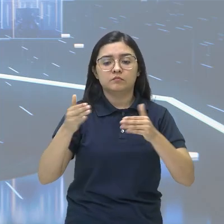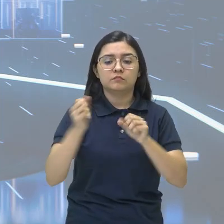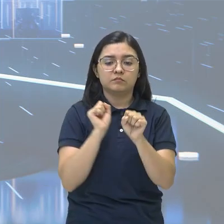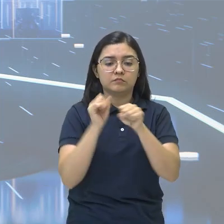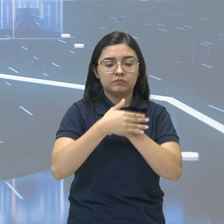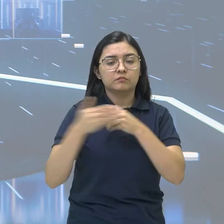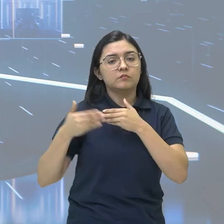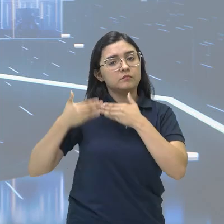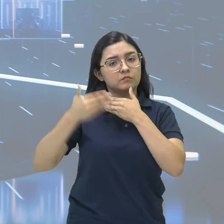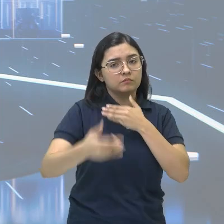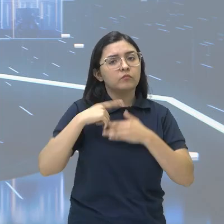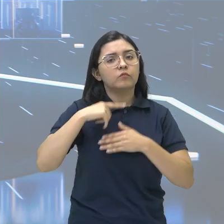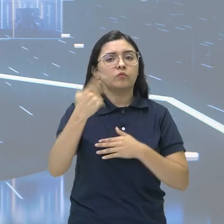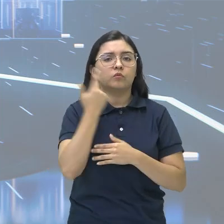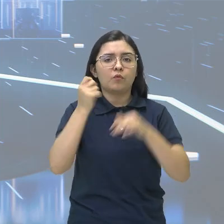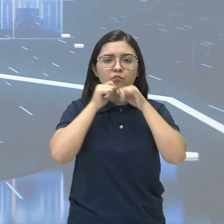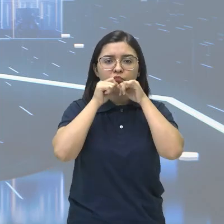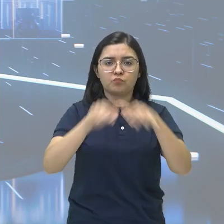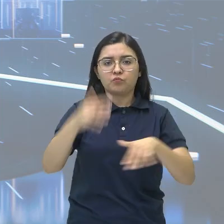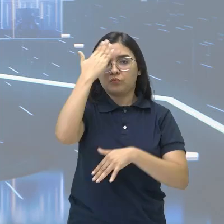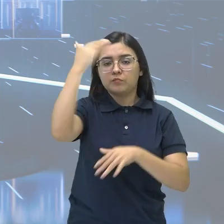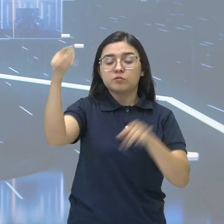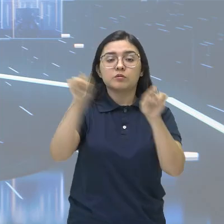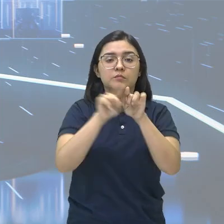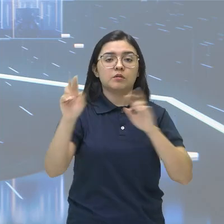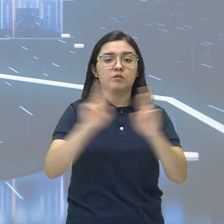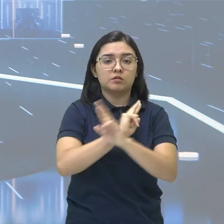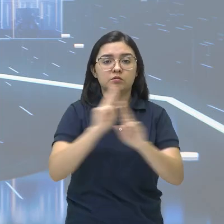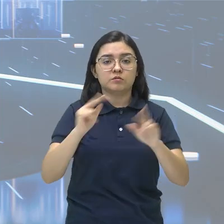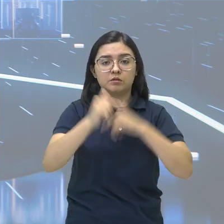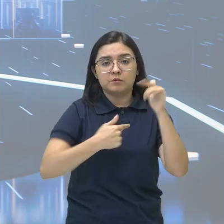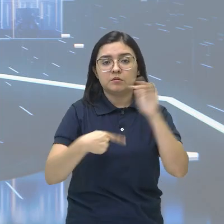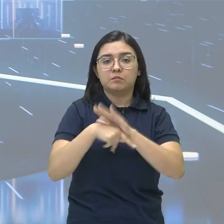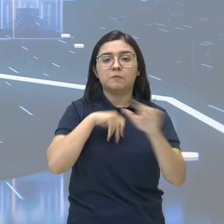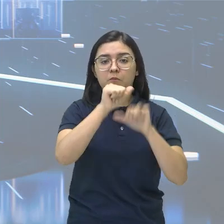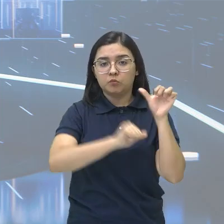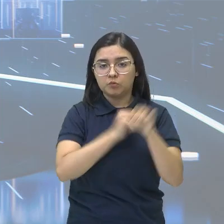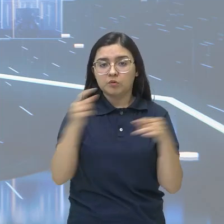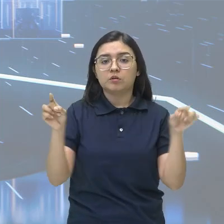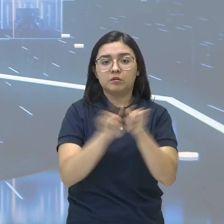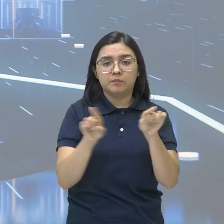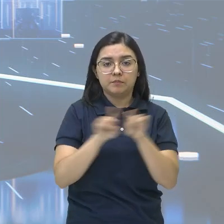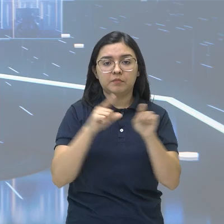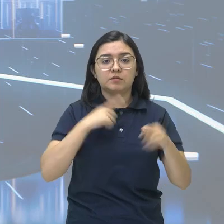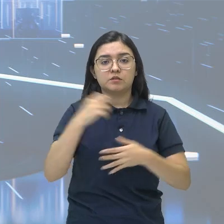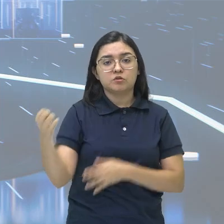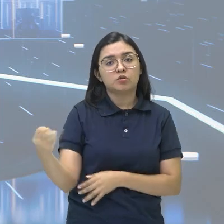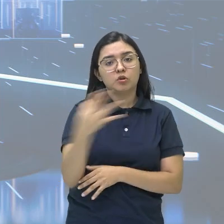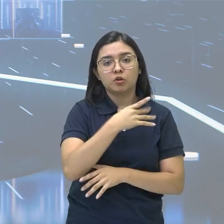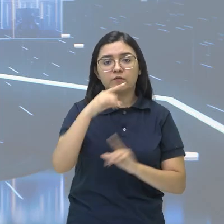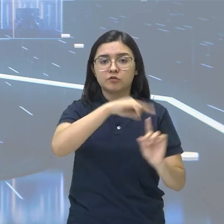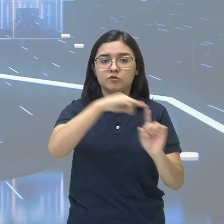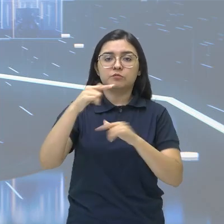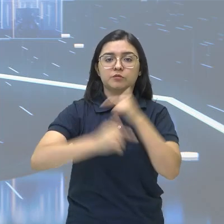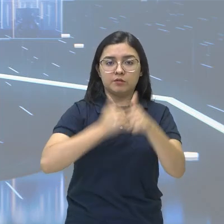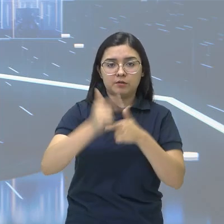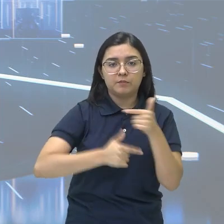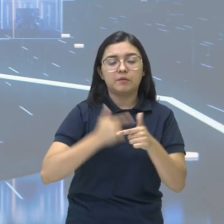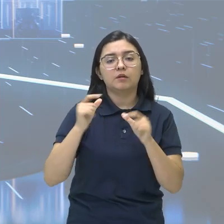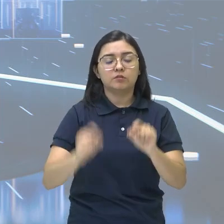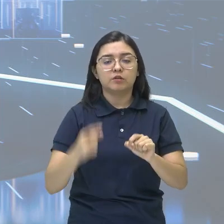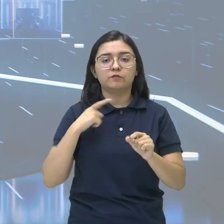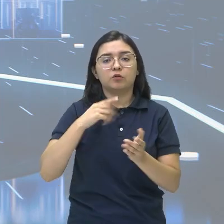né? Pós-pandemia, mudou as relações de trabalho aí. Então, essas novas formas de trabalho que